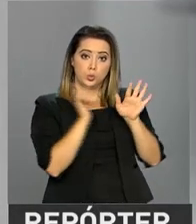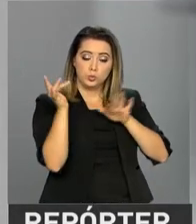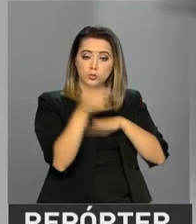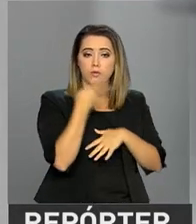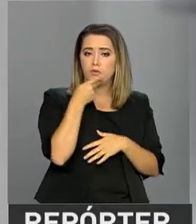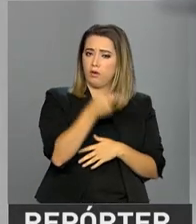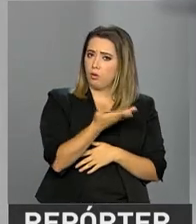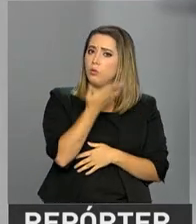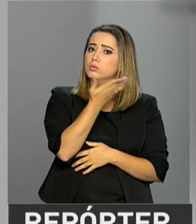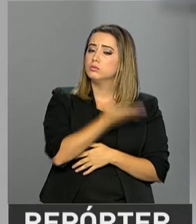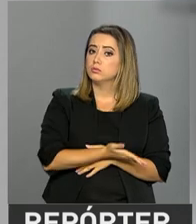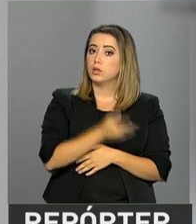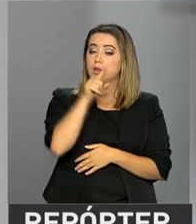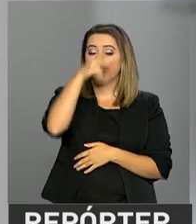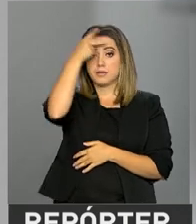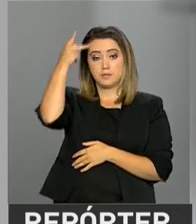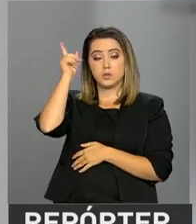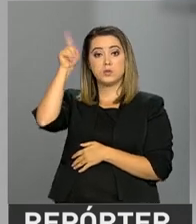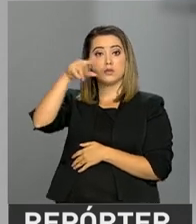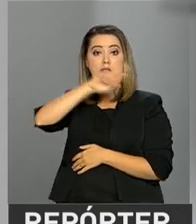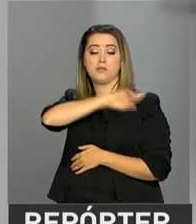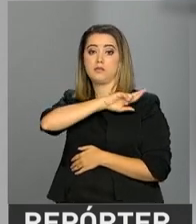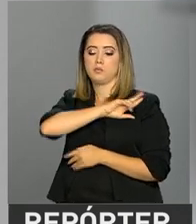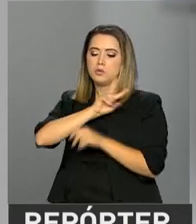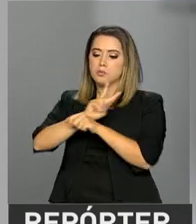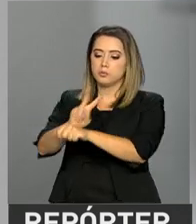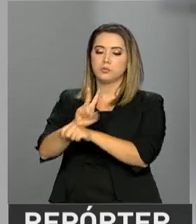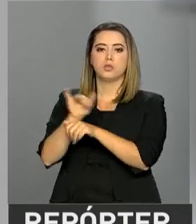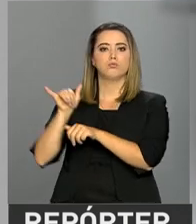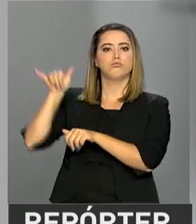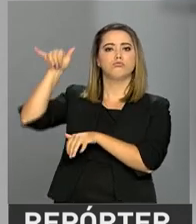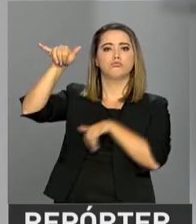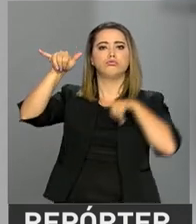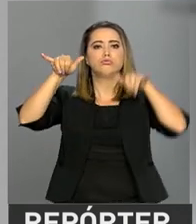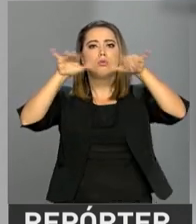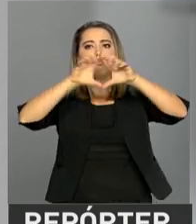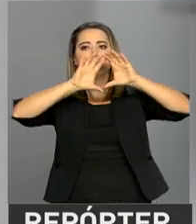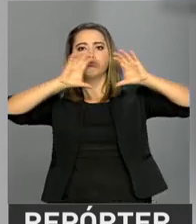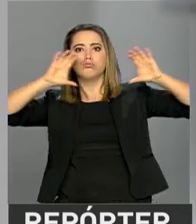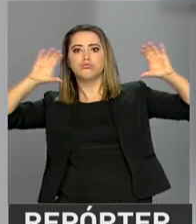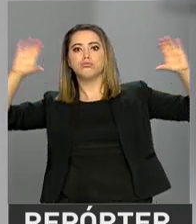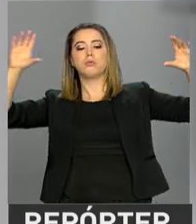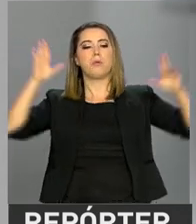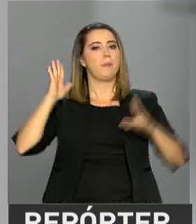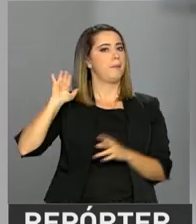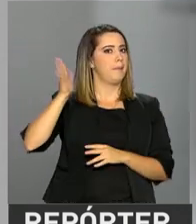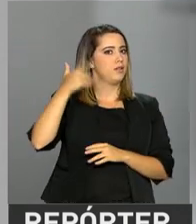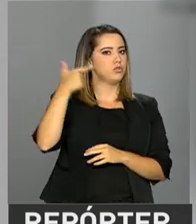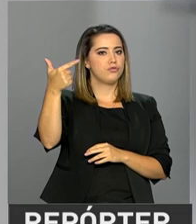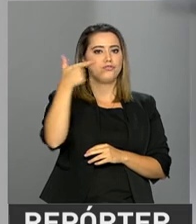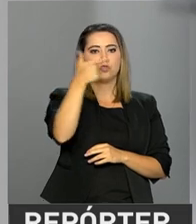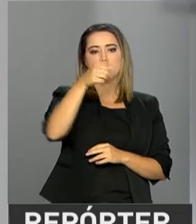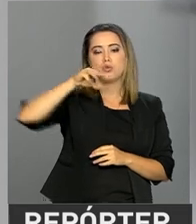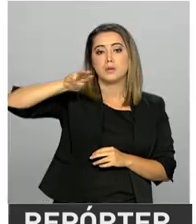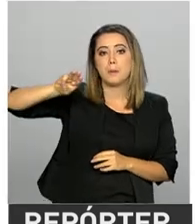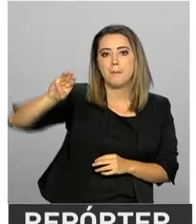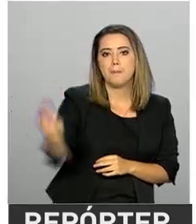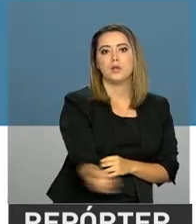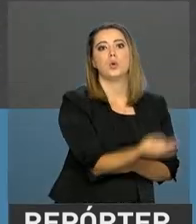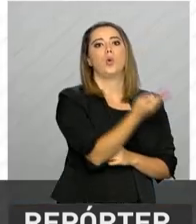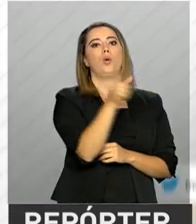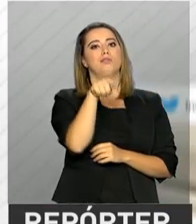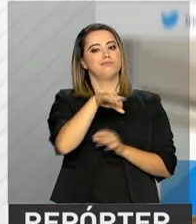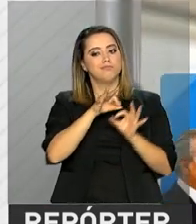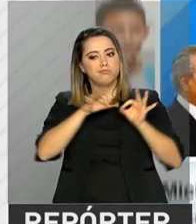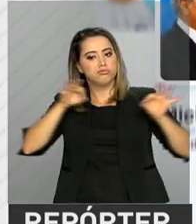brasileiros são responsáveis por defender um espaço aéreo de 22 milhões de quilômetros quadrados o